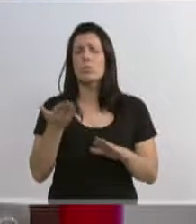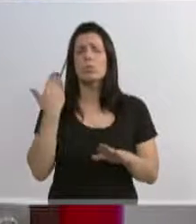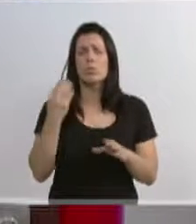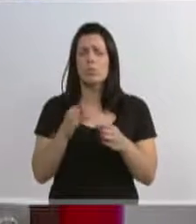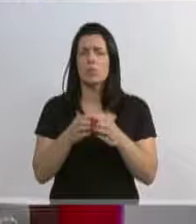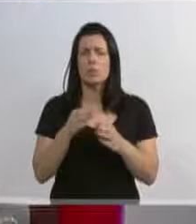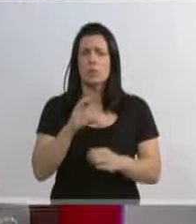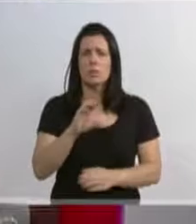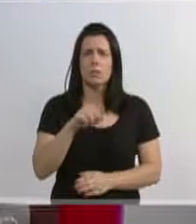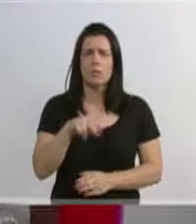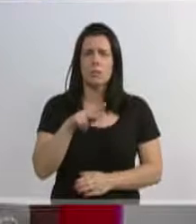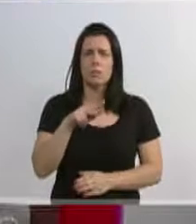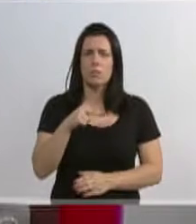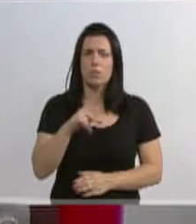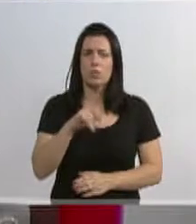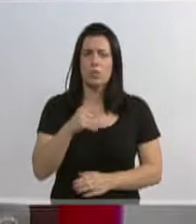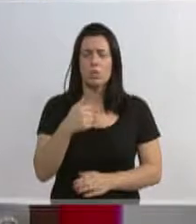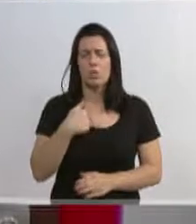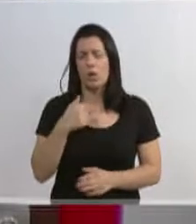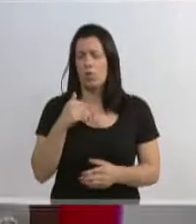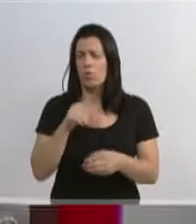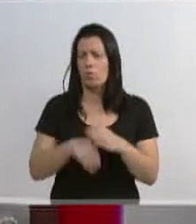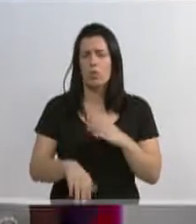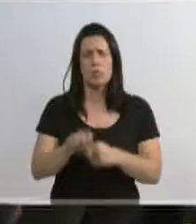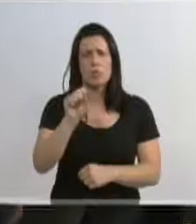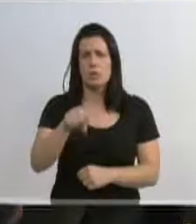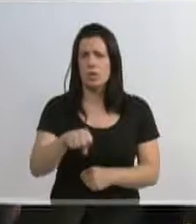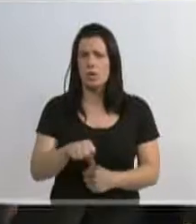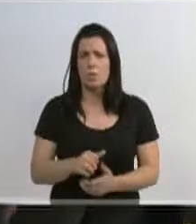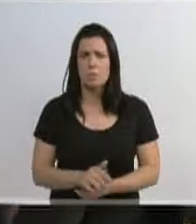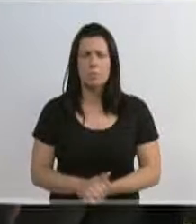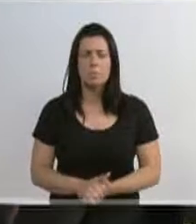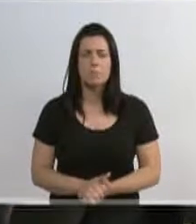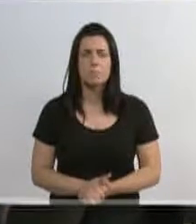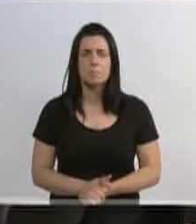não? Enfim, eu voto favorável. É isso, presidente.